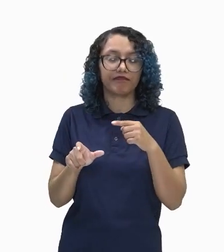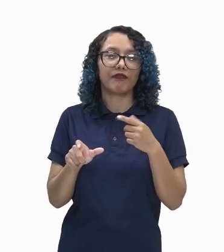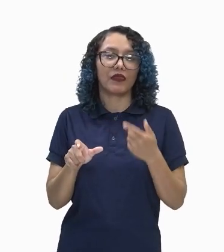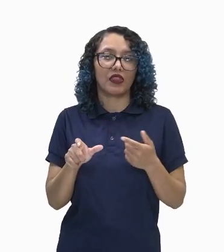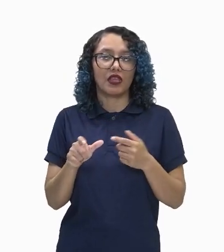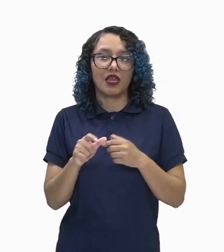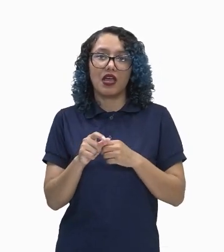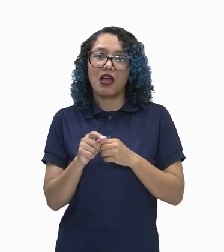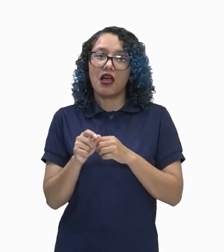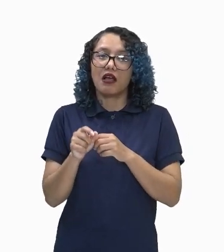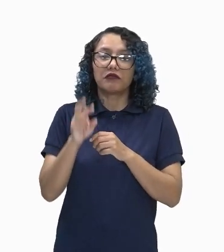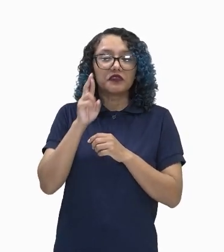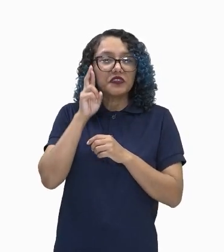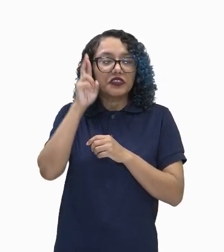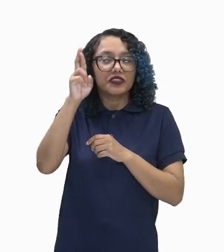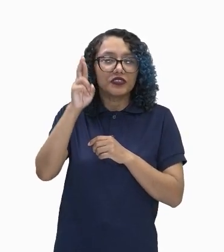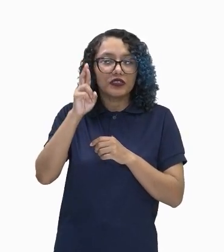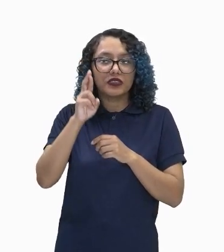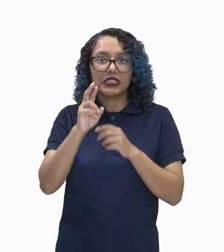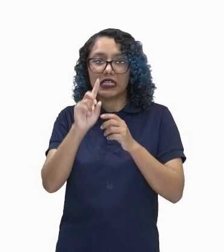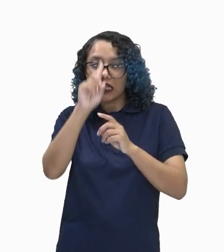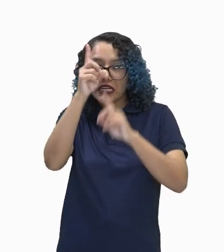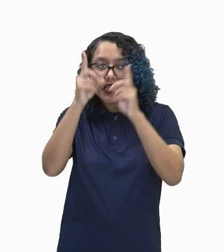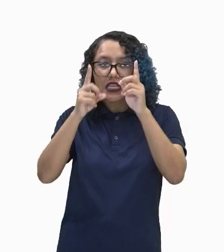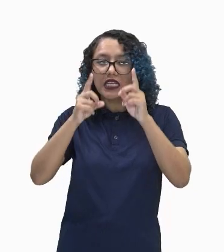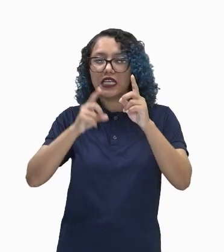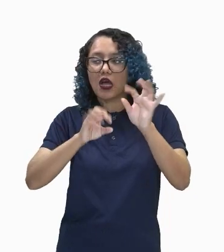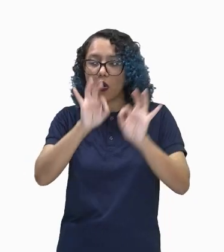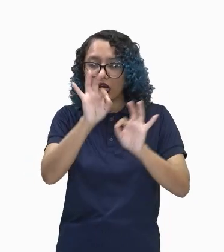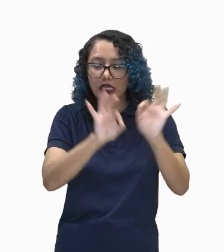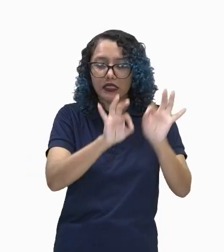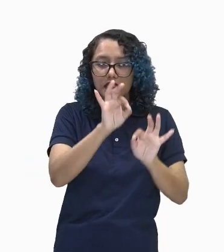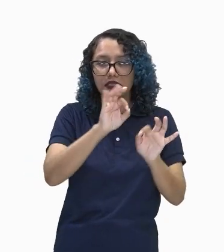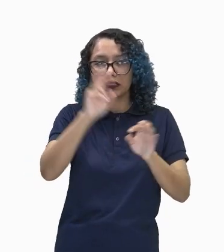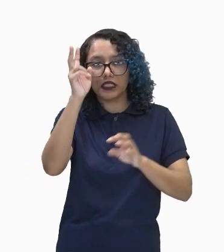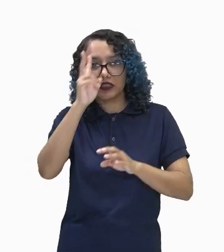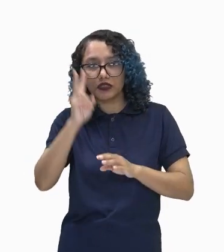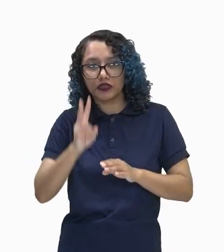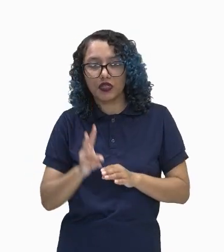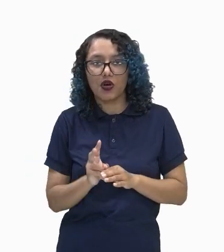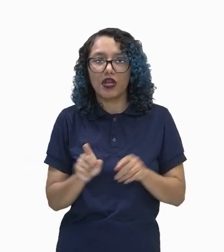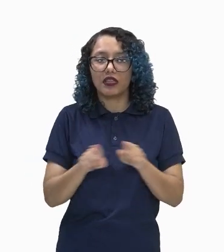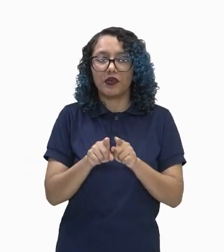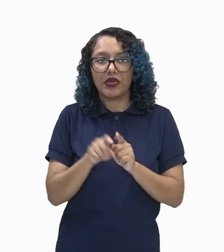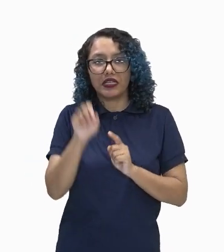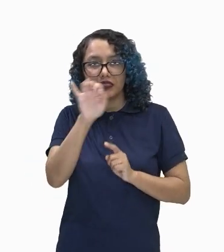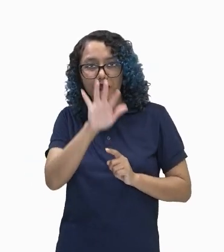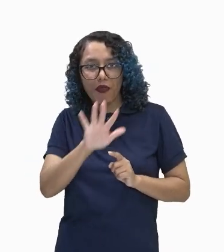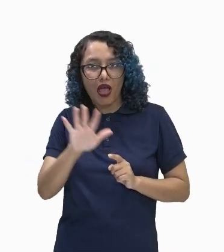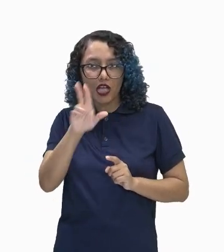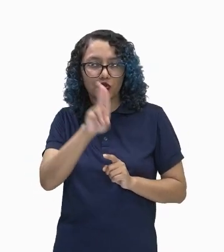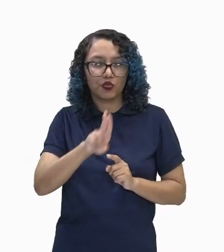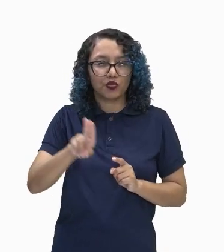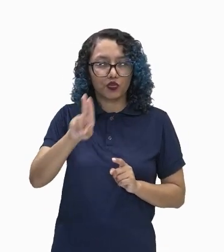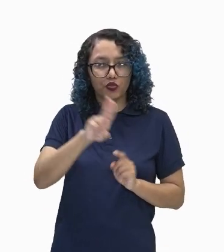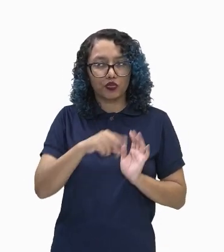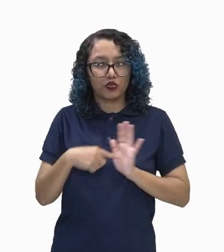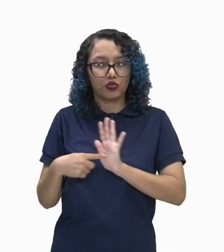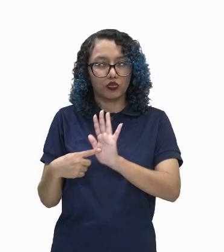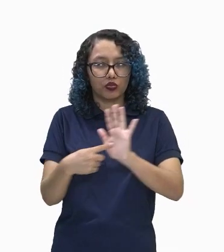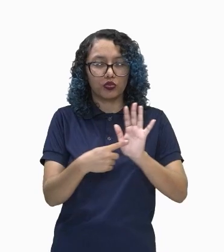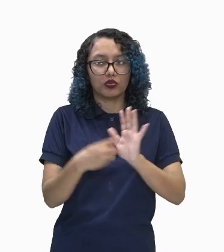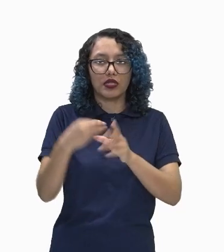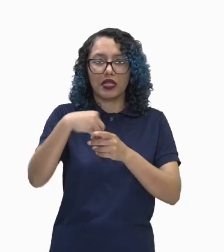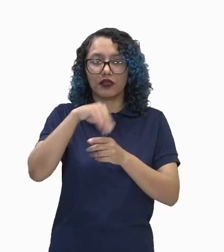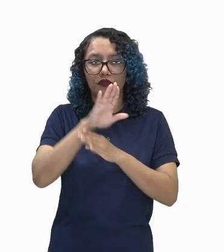ele cria e conduz a história, os tipos de imagem que ele apresenta, as